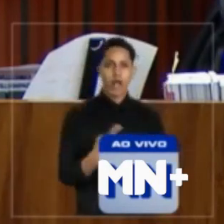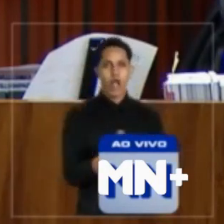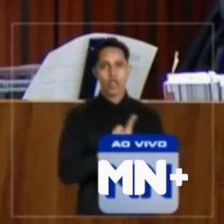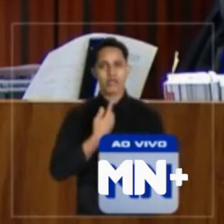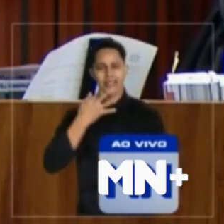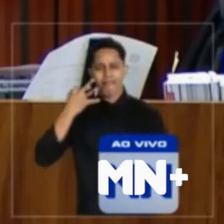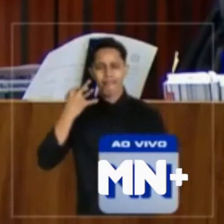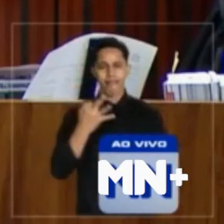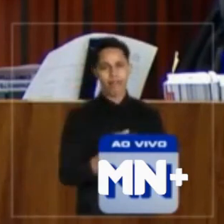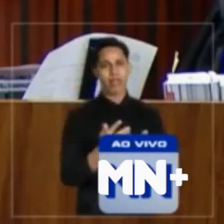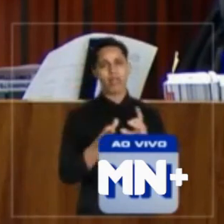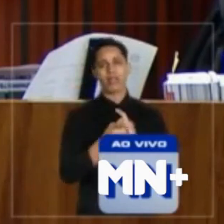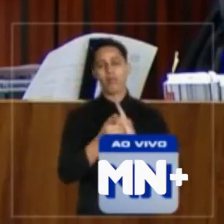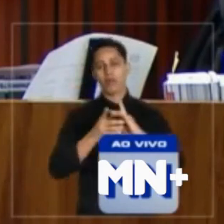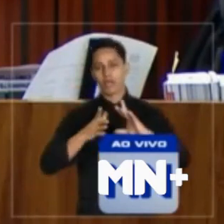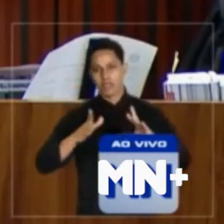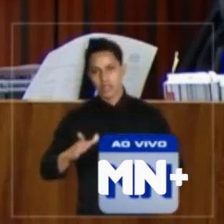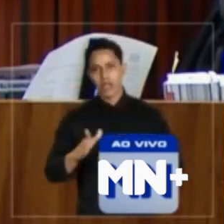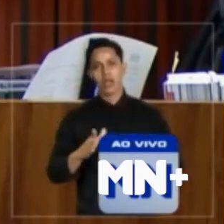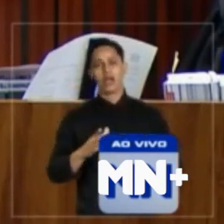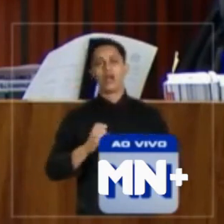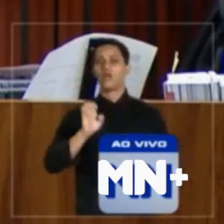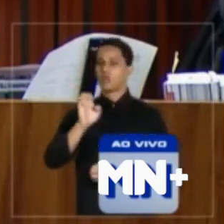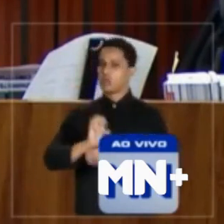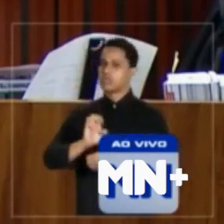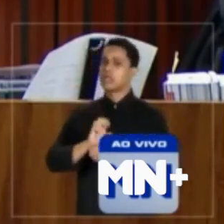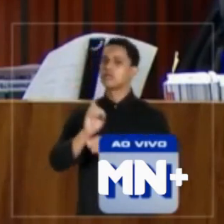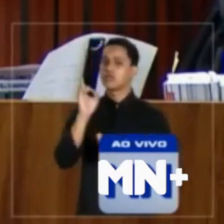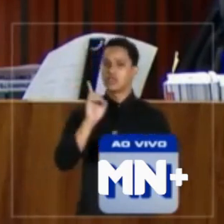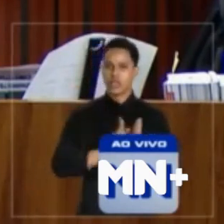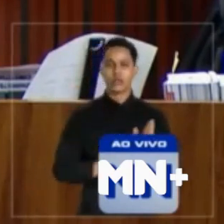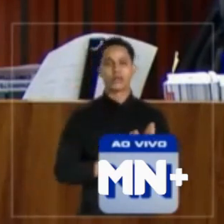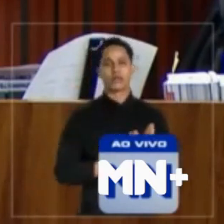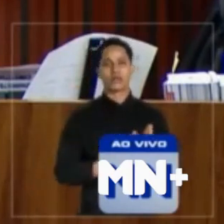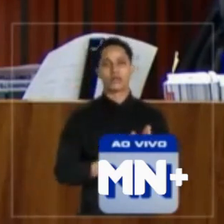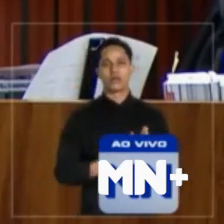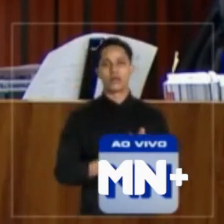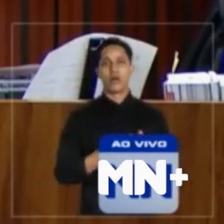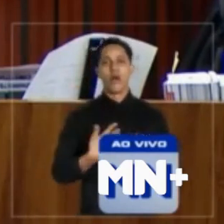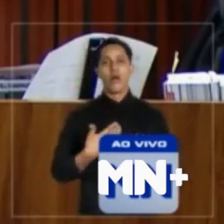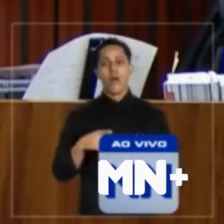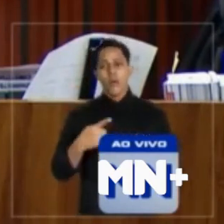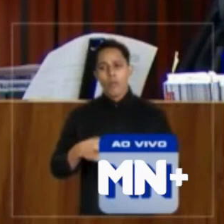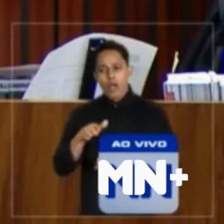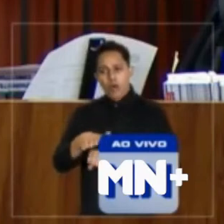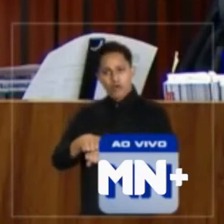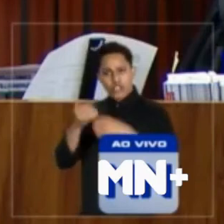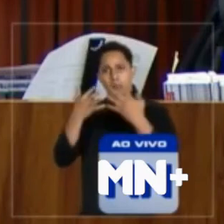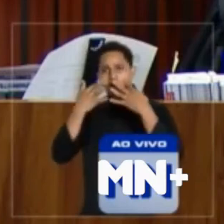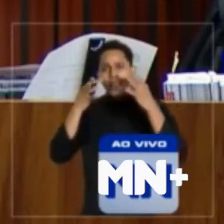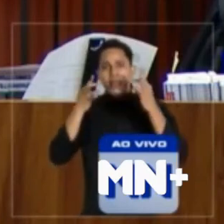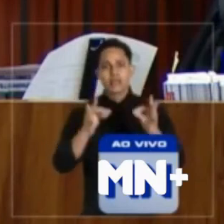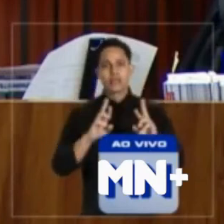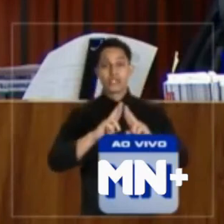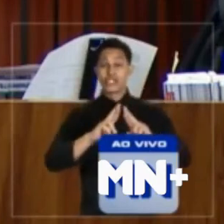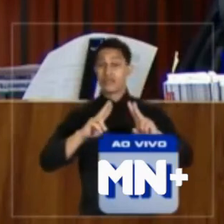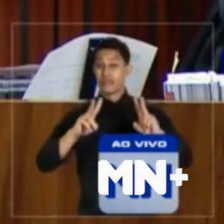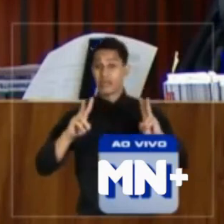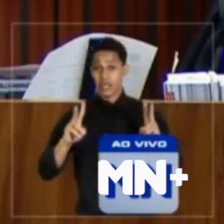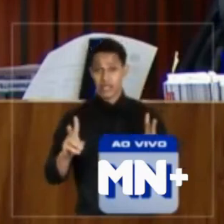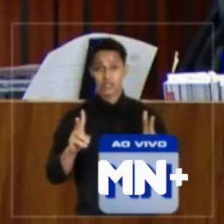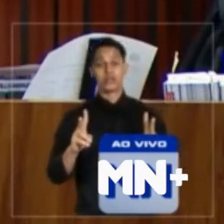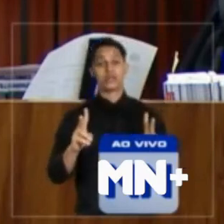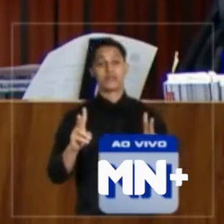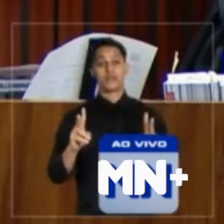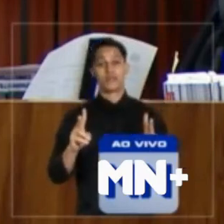fé na democracia, no Estado de Direito, porque, e aqui chama atenção, diferentemente